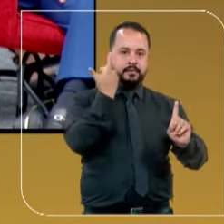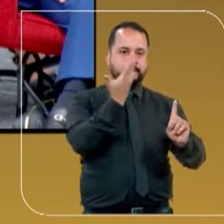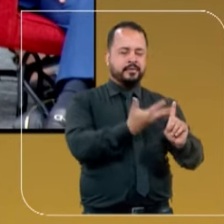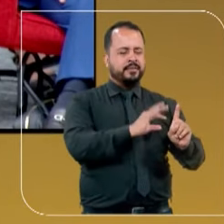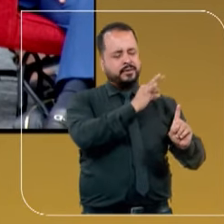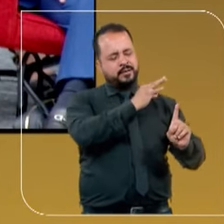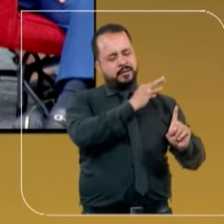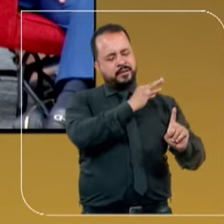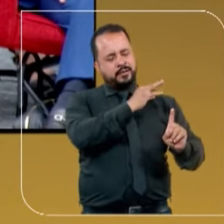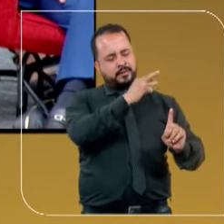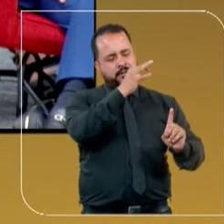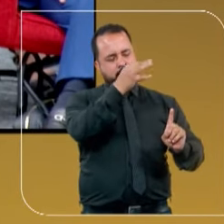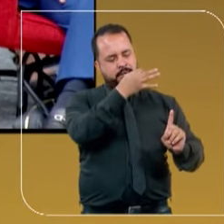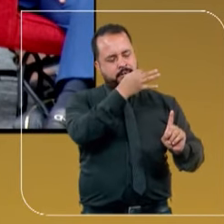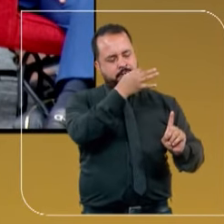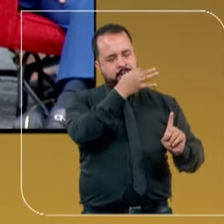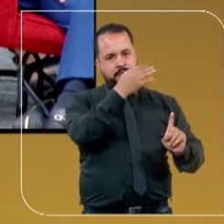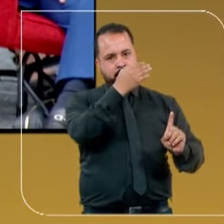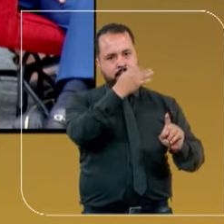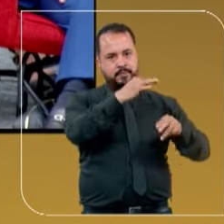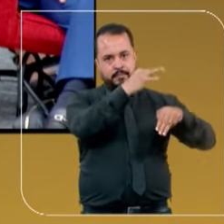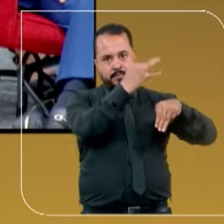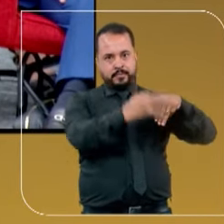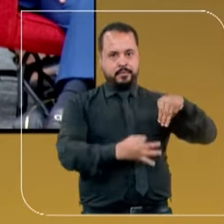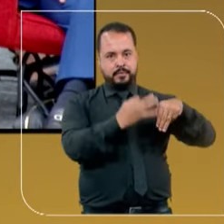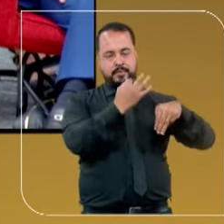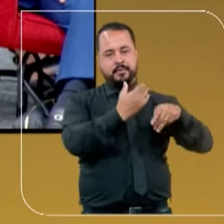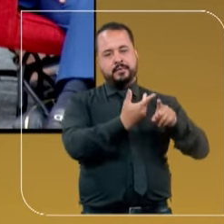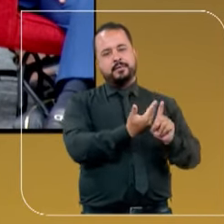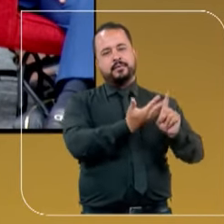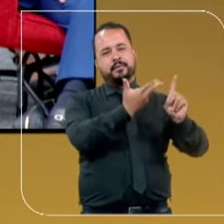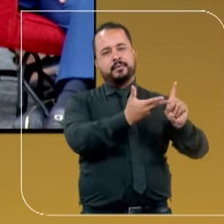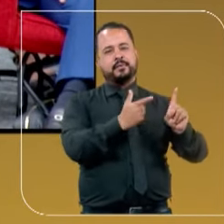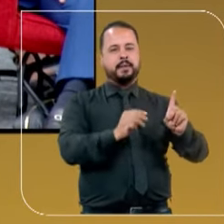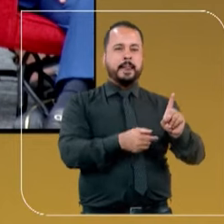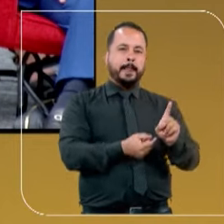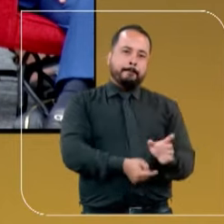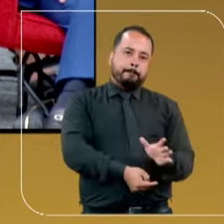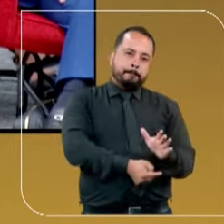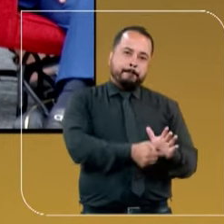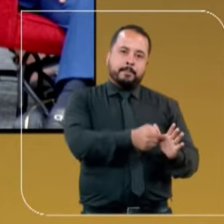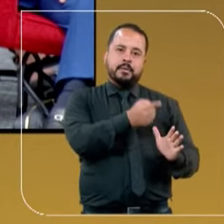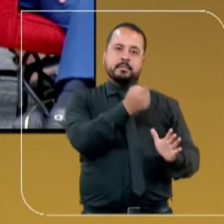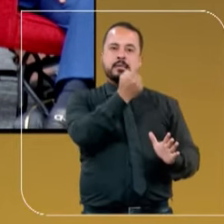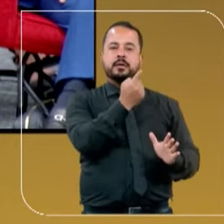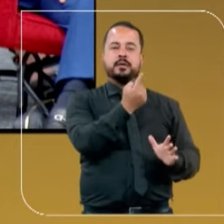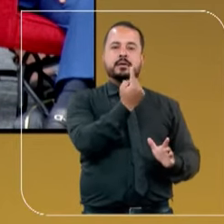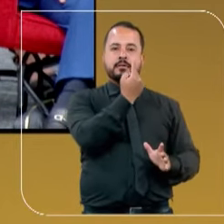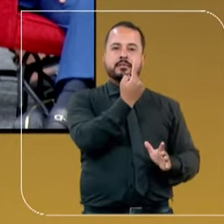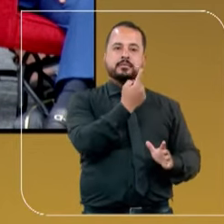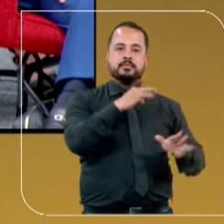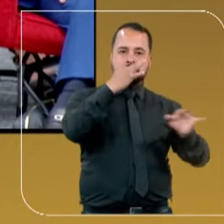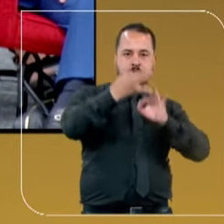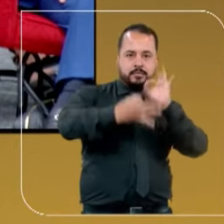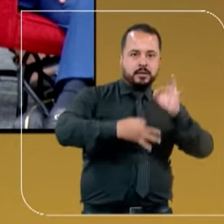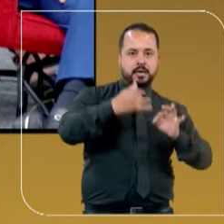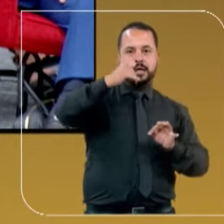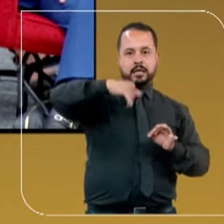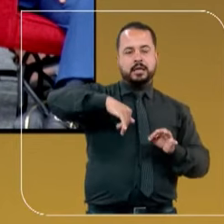ministro, um dos precursores do aprimoramento do judiciário brasileiro. Em discurso de